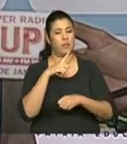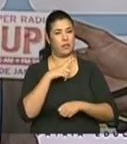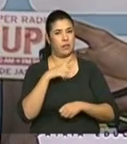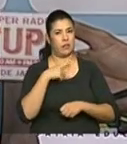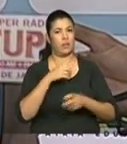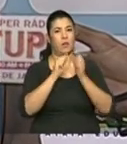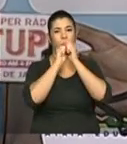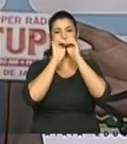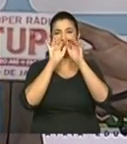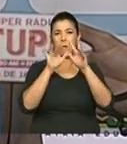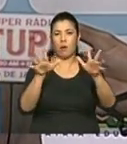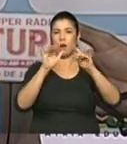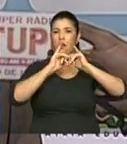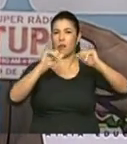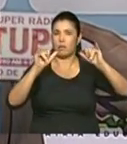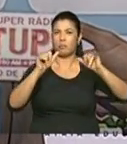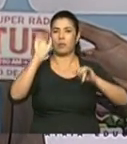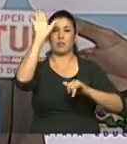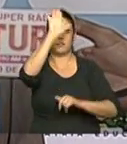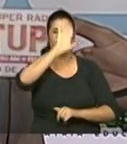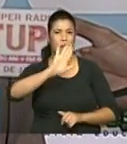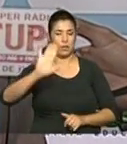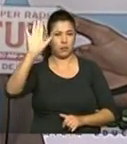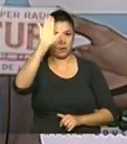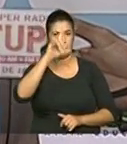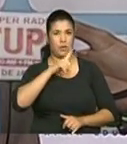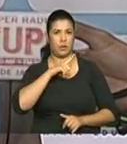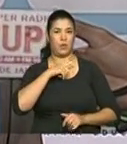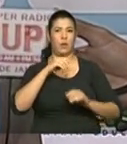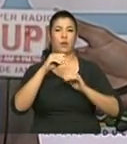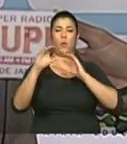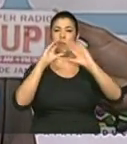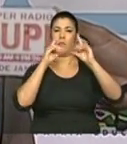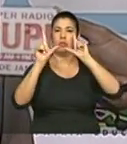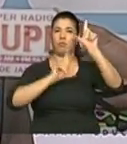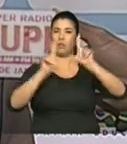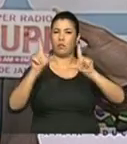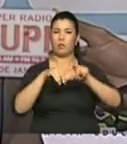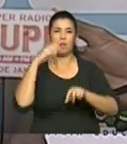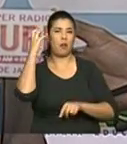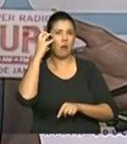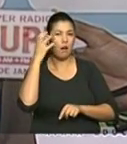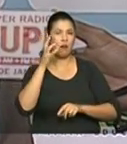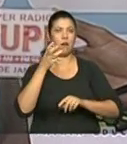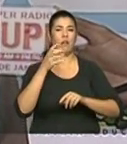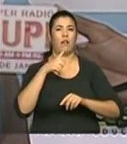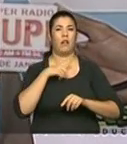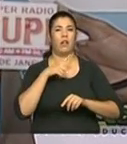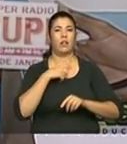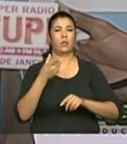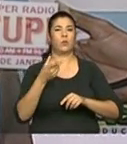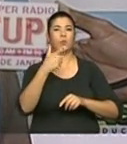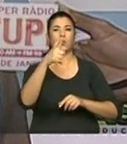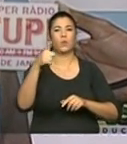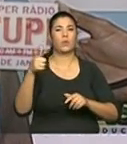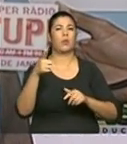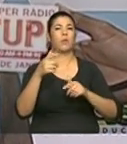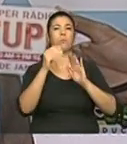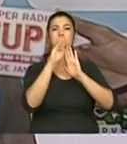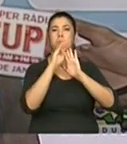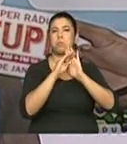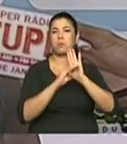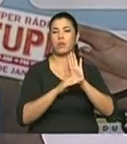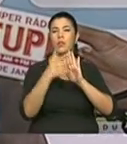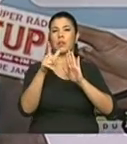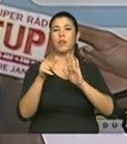uma campanha nacional de comunicação com várias estratégias, televisão, rádio, banners, nas cestas básicas, utilizando outras mídias